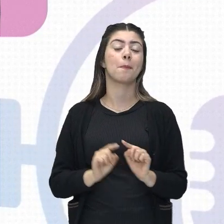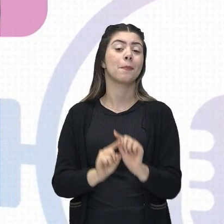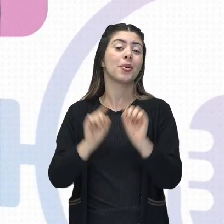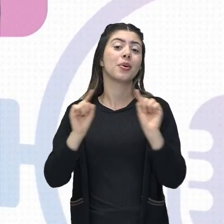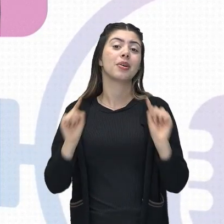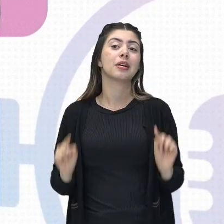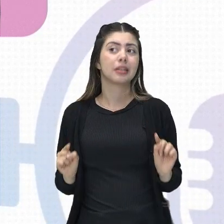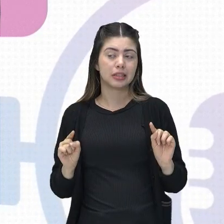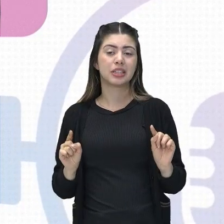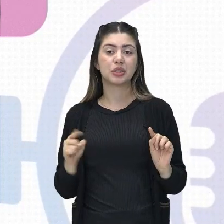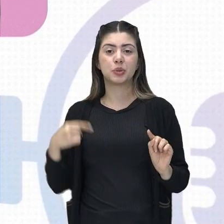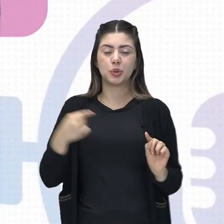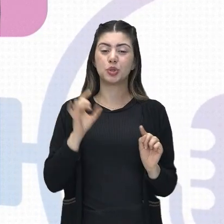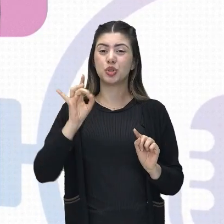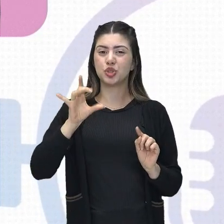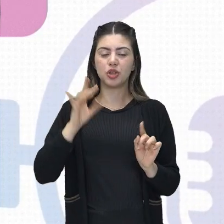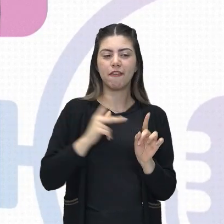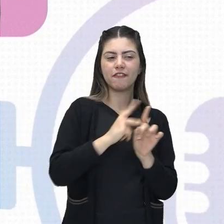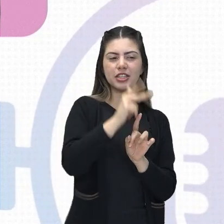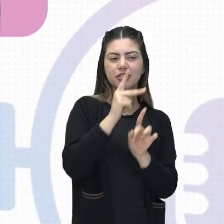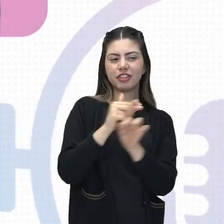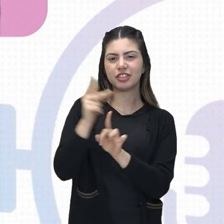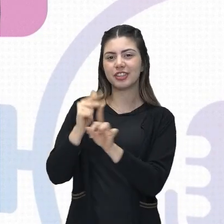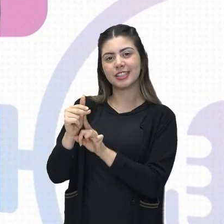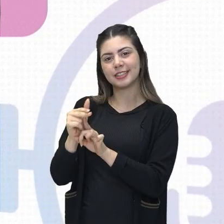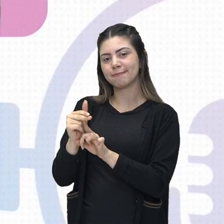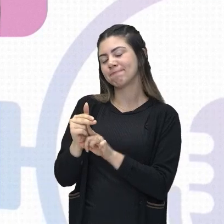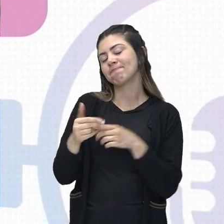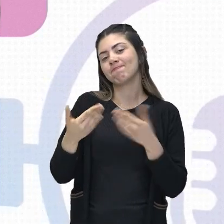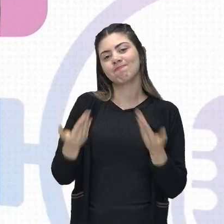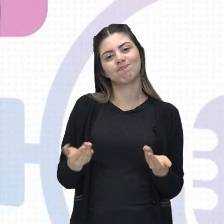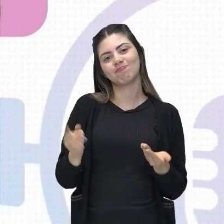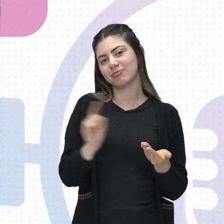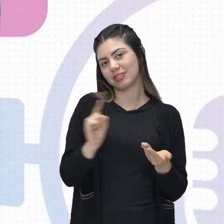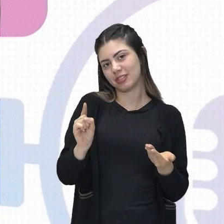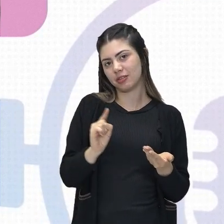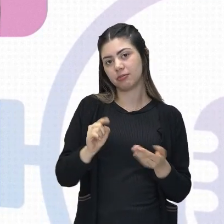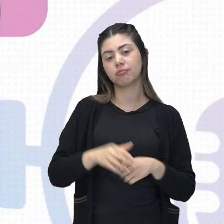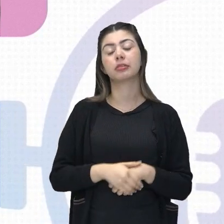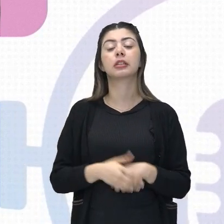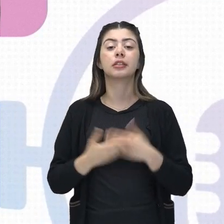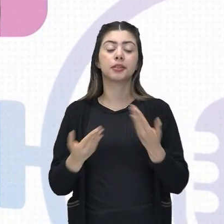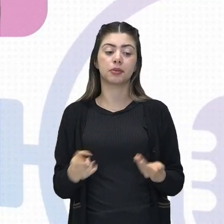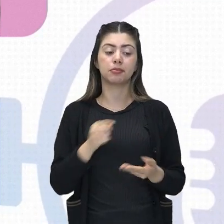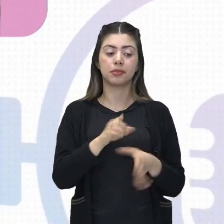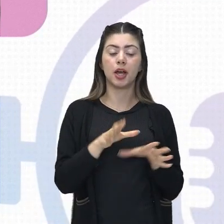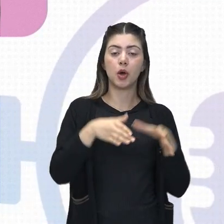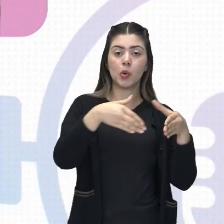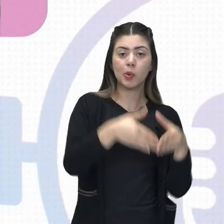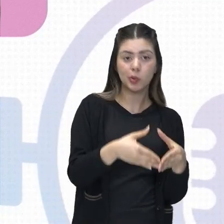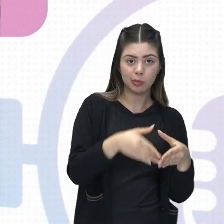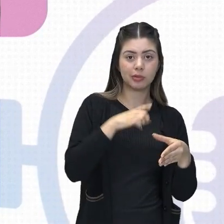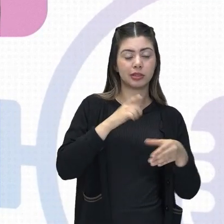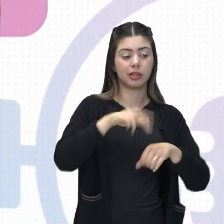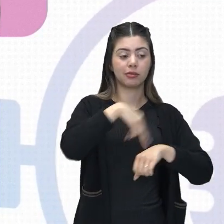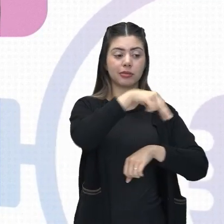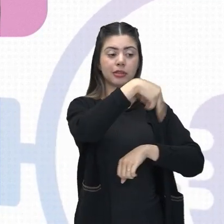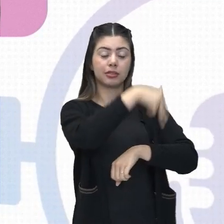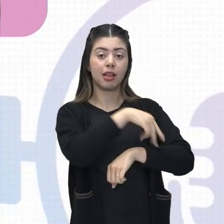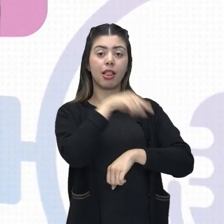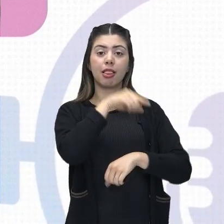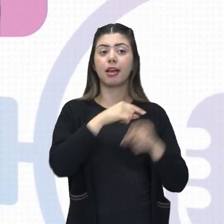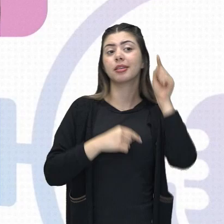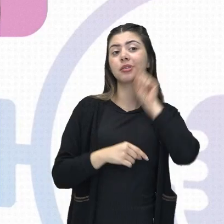nem só de vitórias vive o espírito olímpico. A equipe de ginástica artística dos Estados